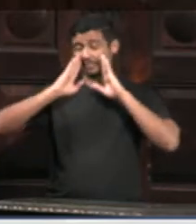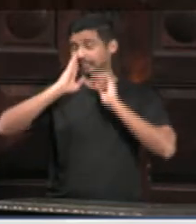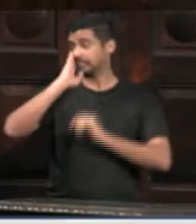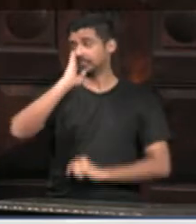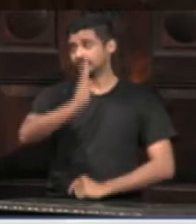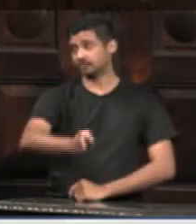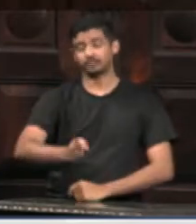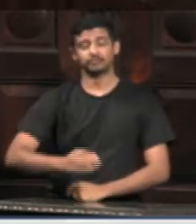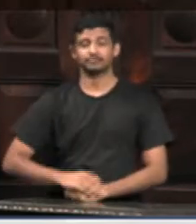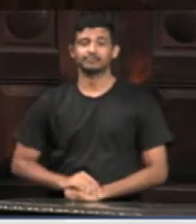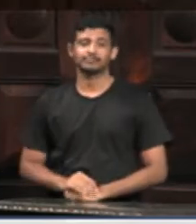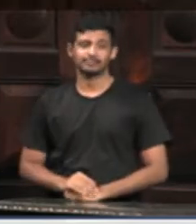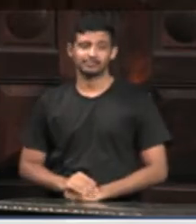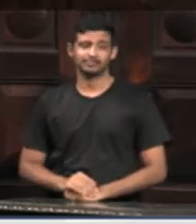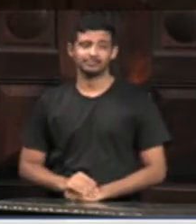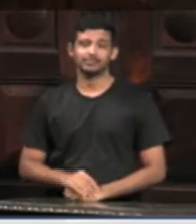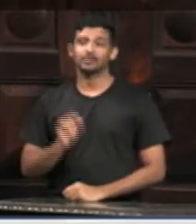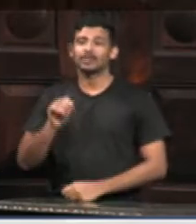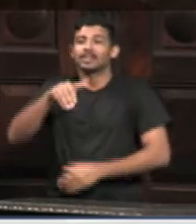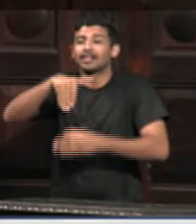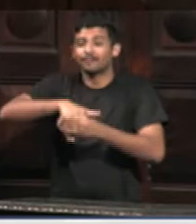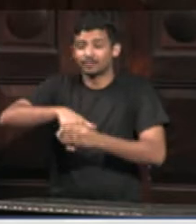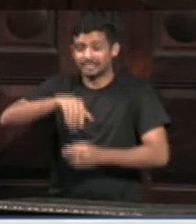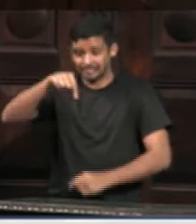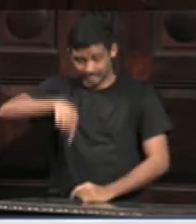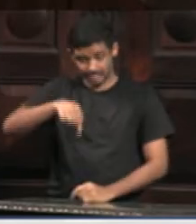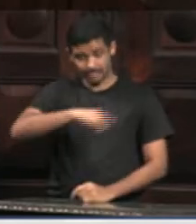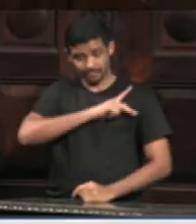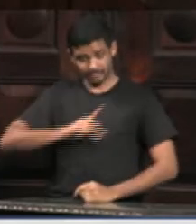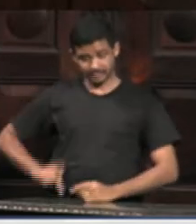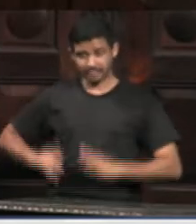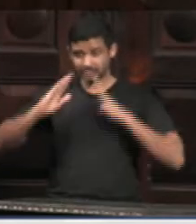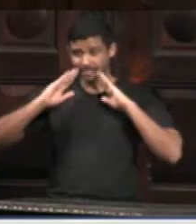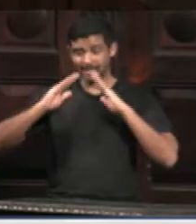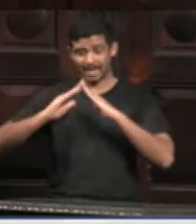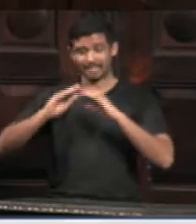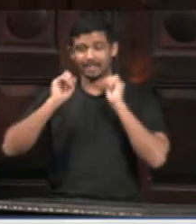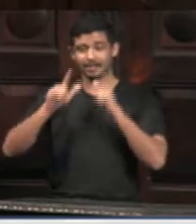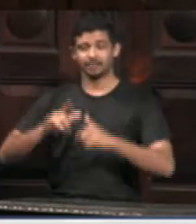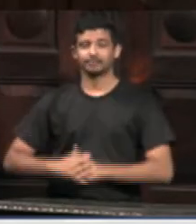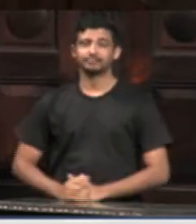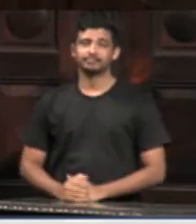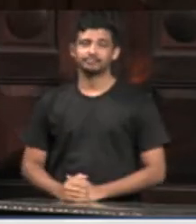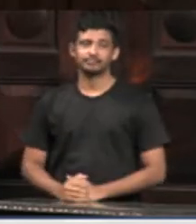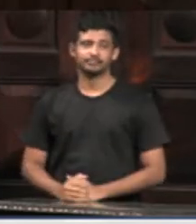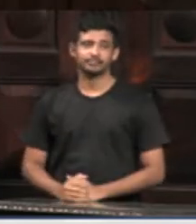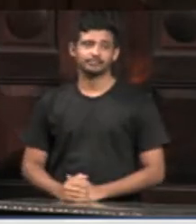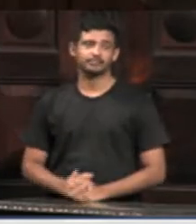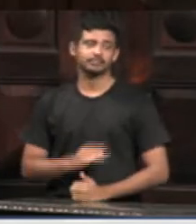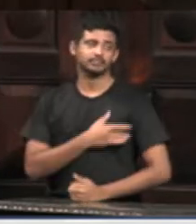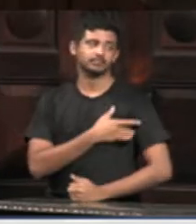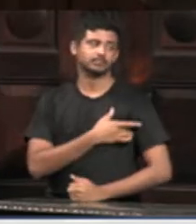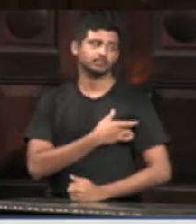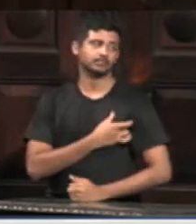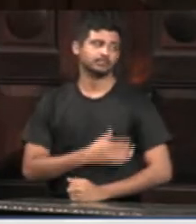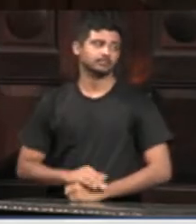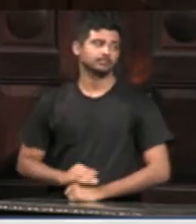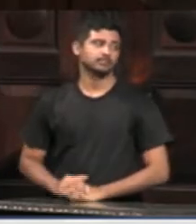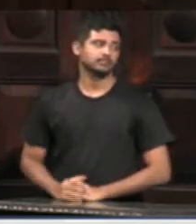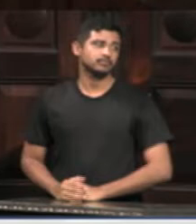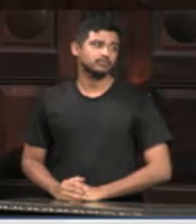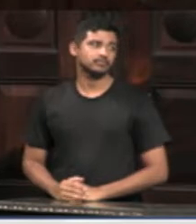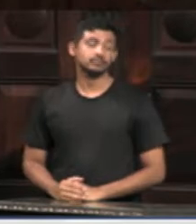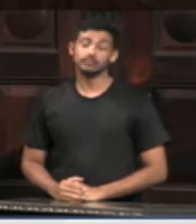diretamente na votação do presidente da Casa. Assim tem sido nos